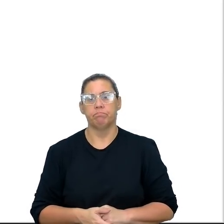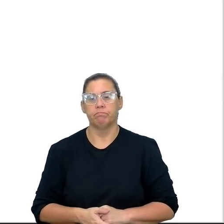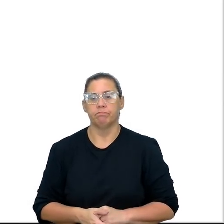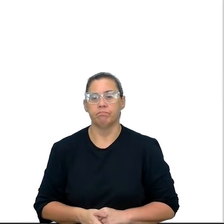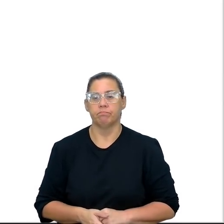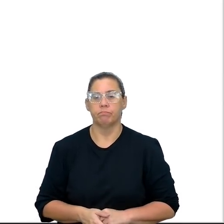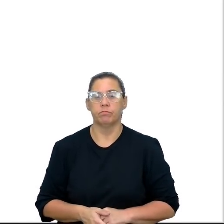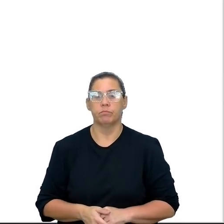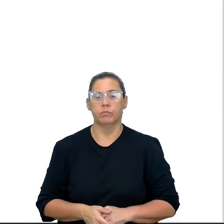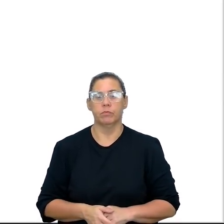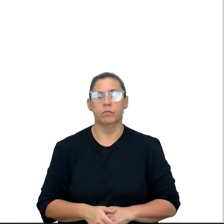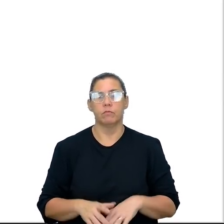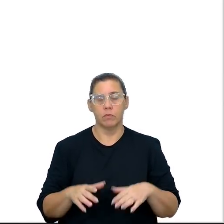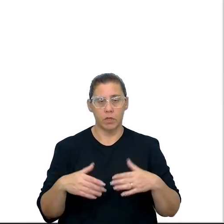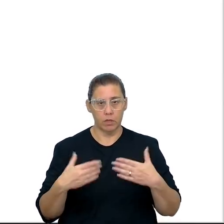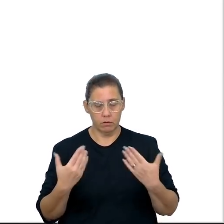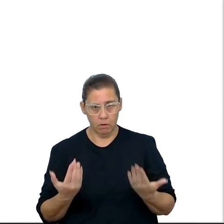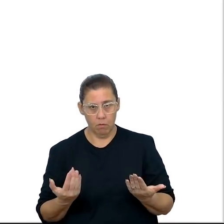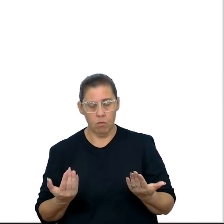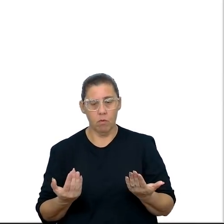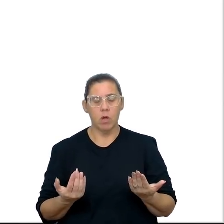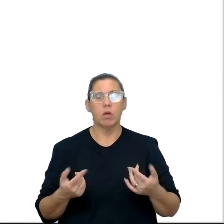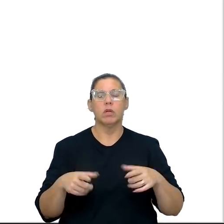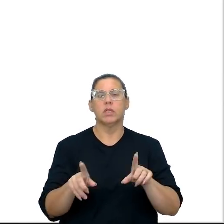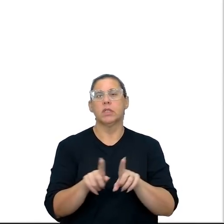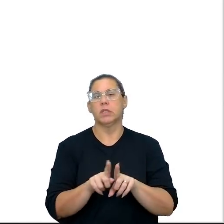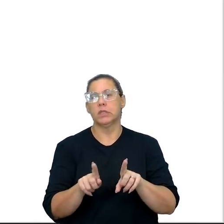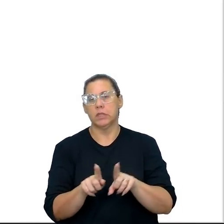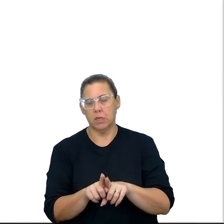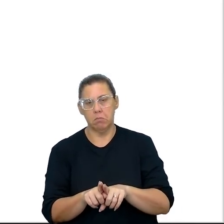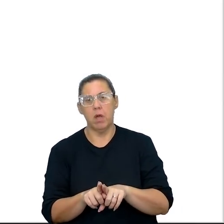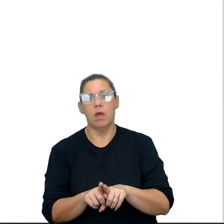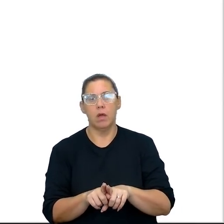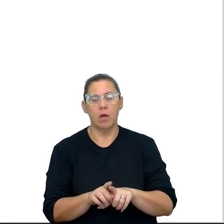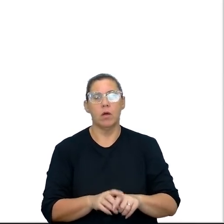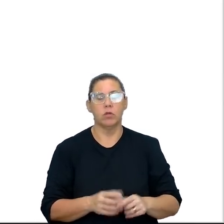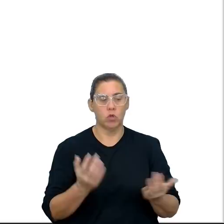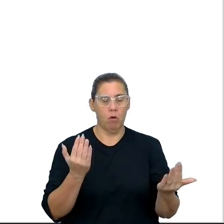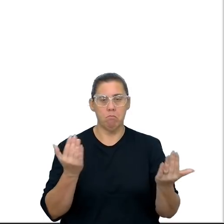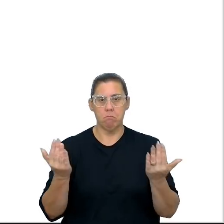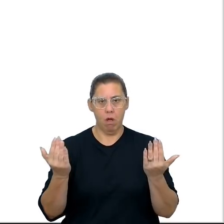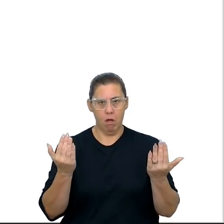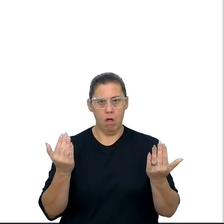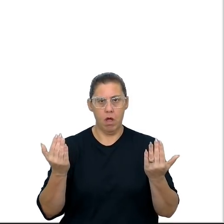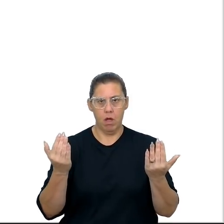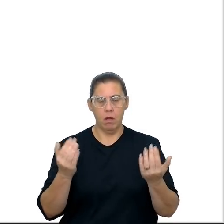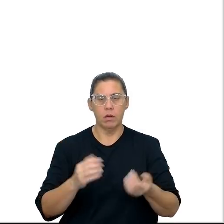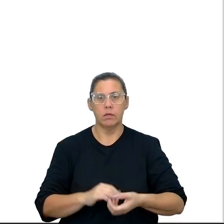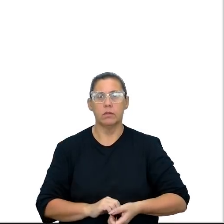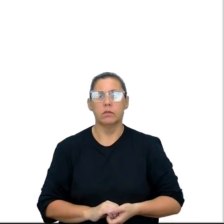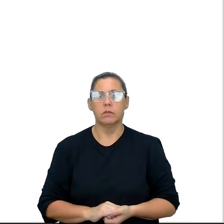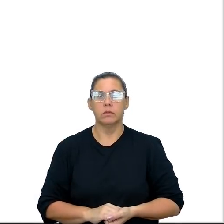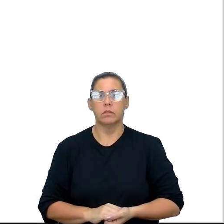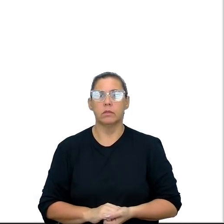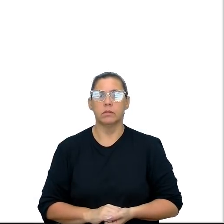Então, aqui nessa situação aqui, que ela também é de comparação,